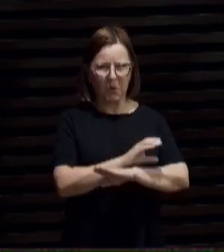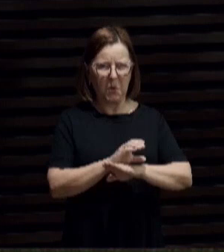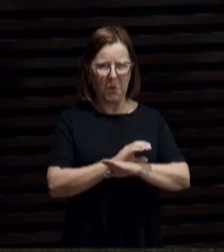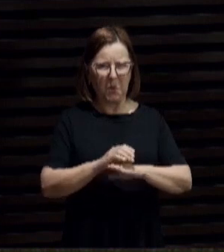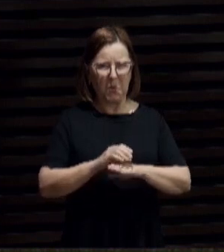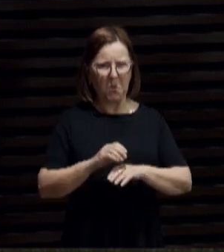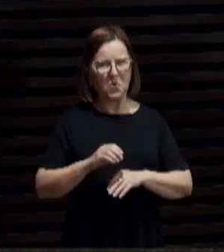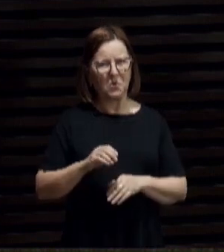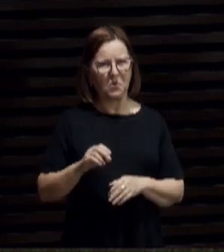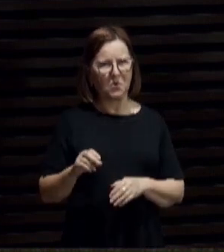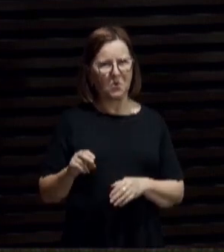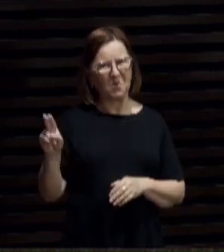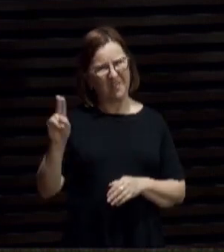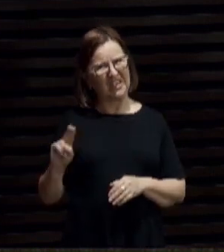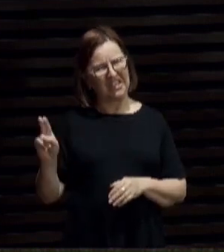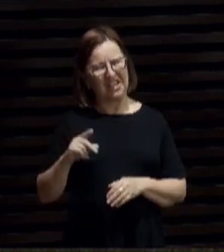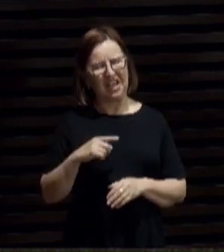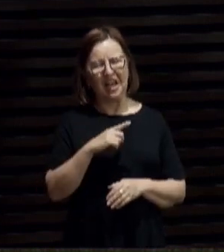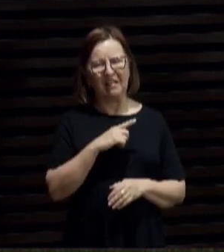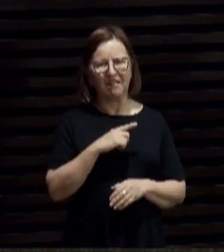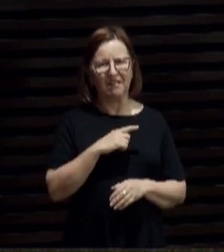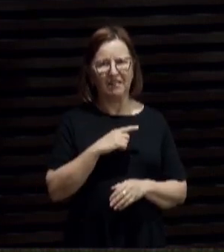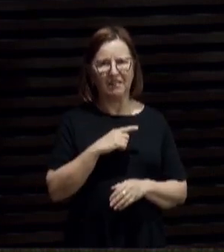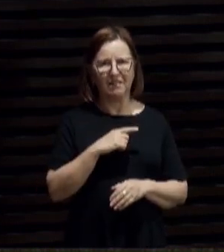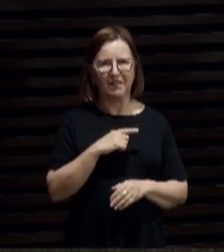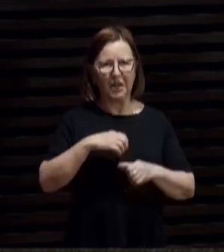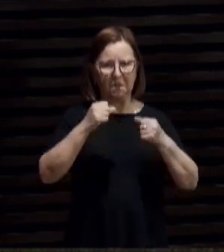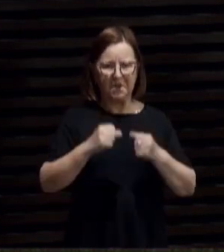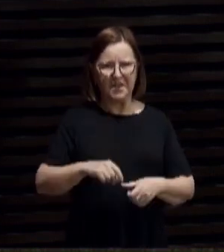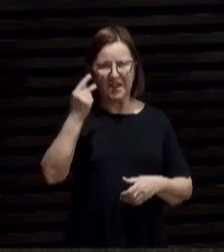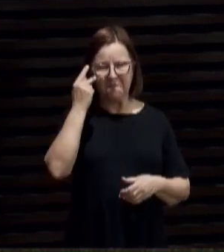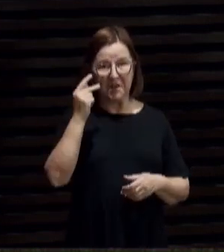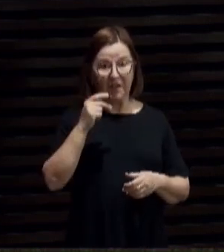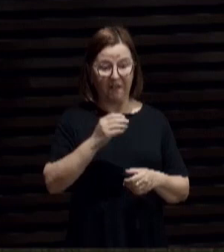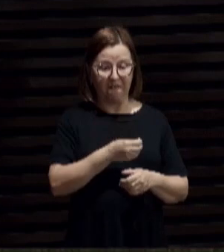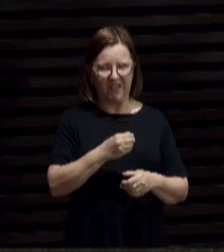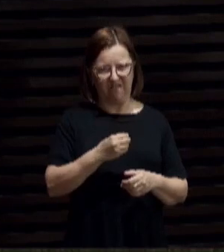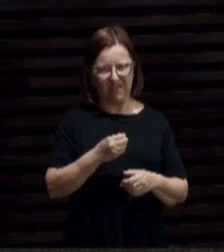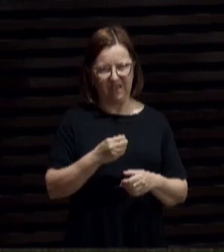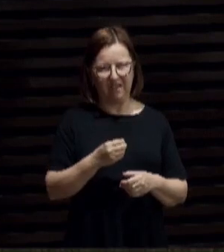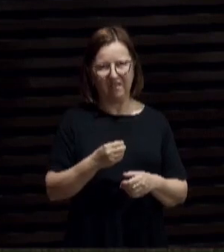Eu tenho habilidades para viver por conta própria.